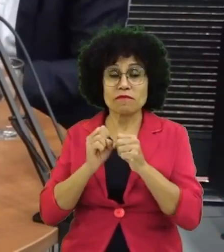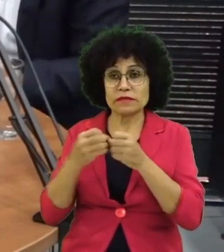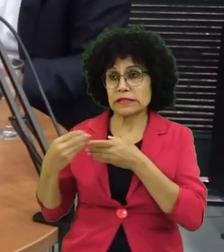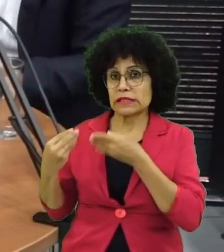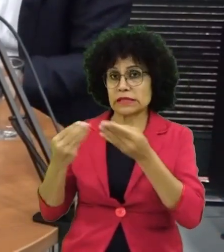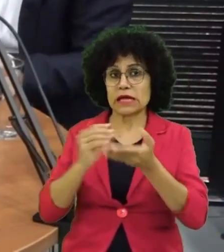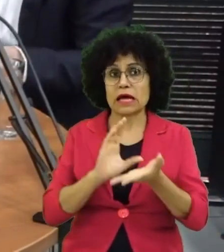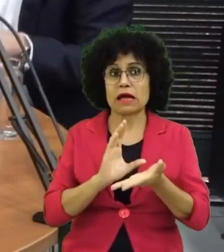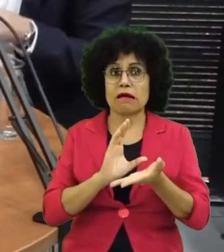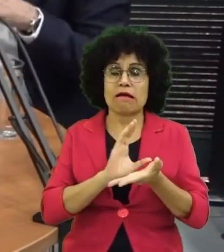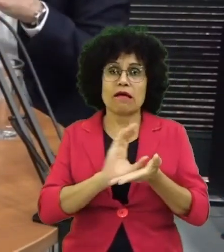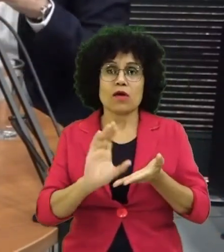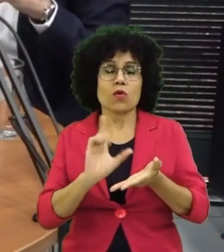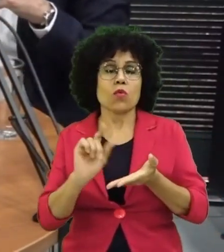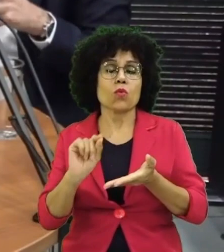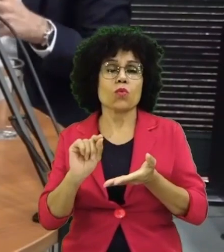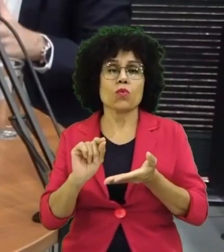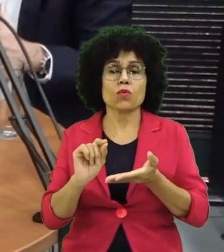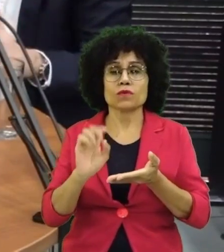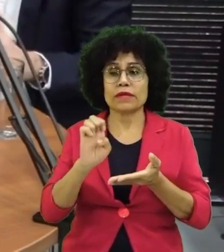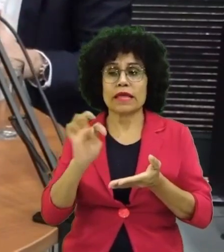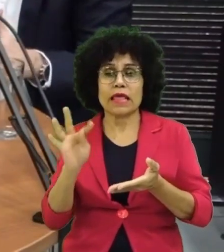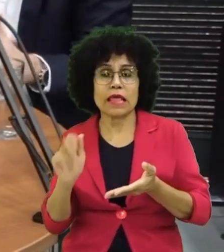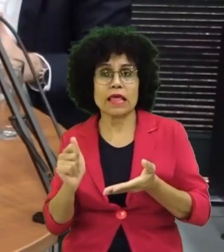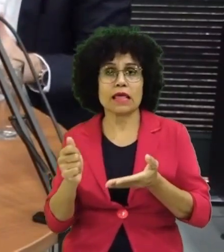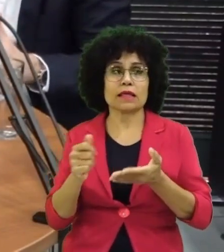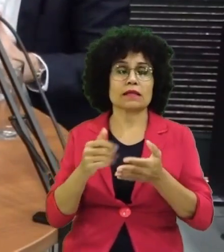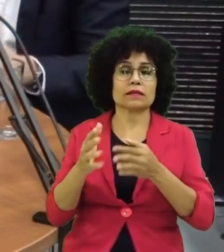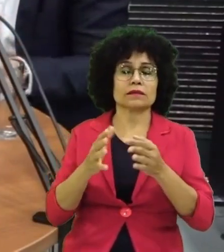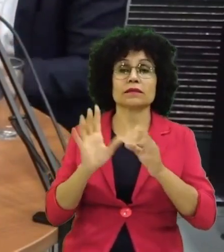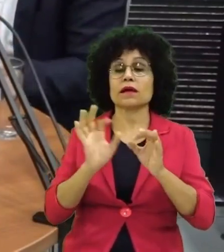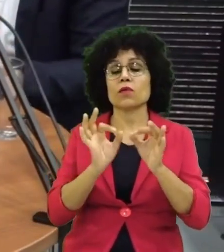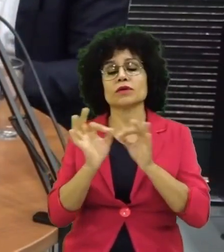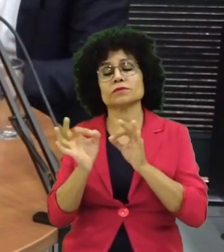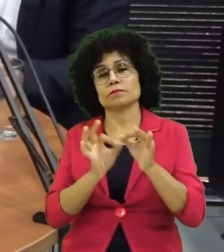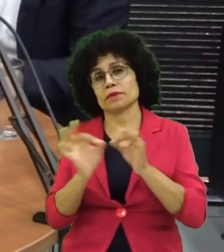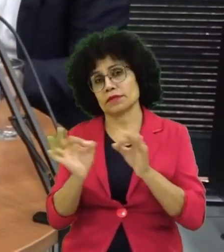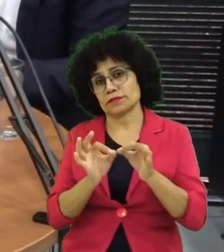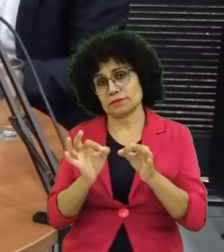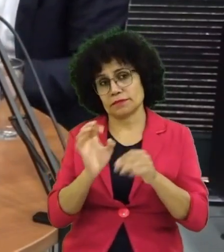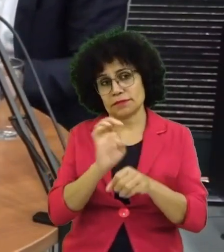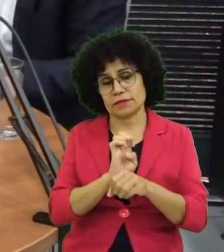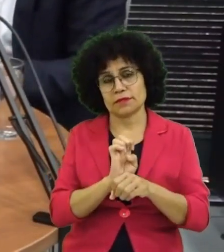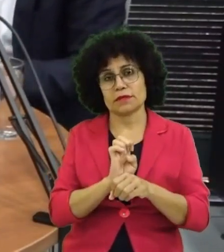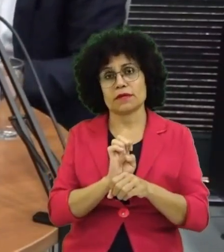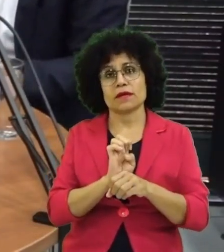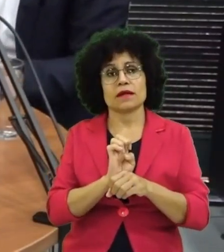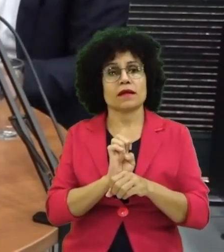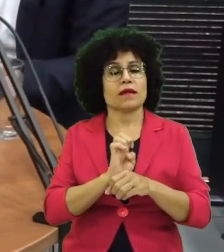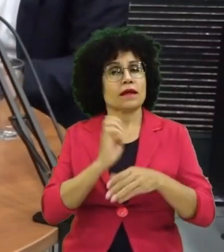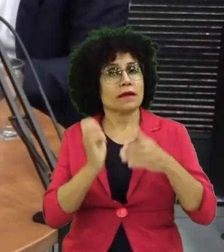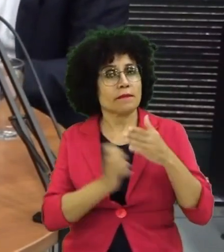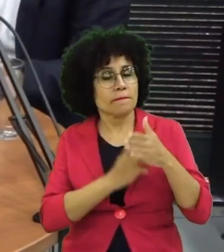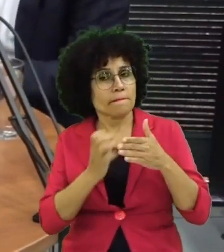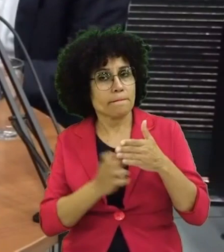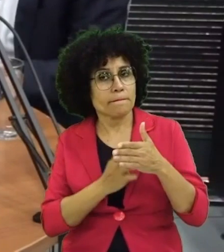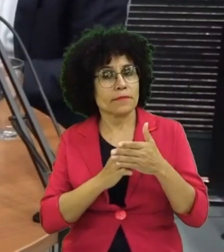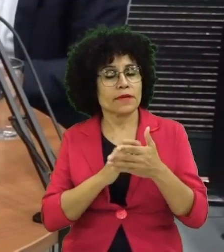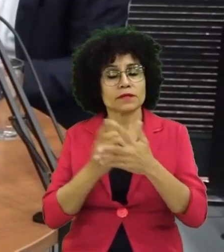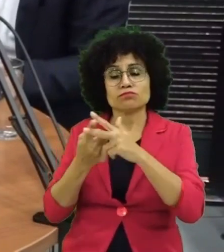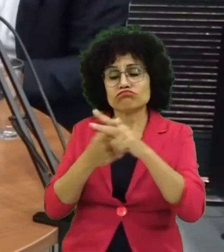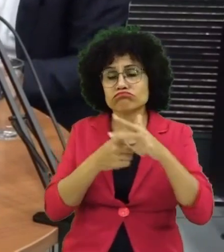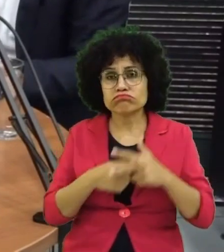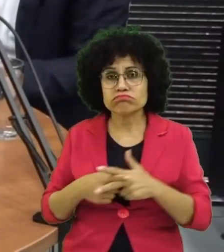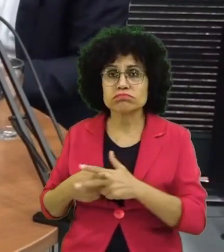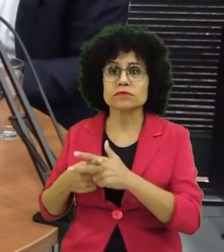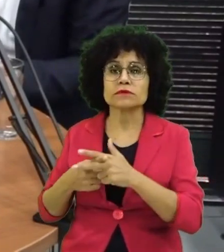não é isso. Eu estou falando da questão do planejamento mesmo, das ações no Estado. A agência reguladora vai capacitar a agência